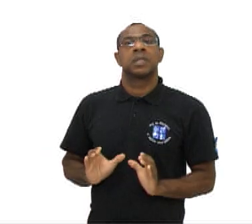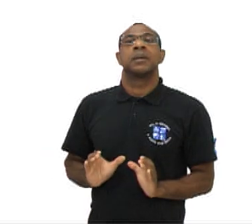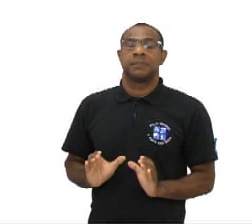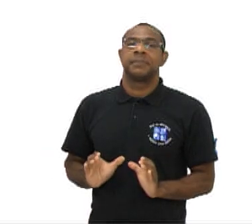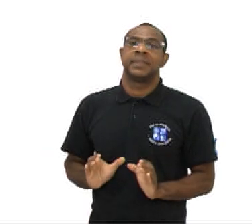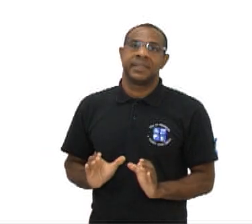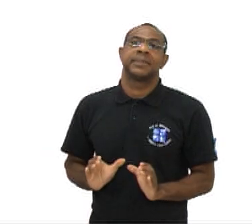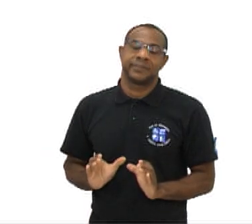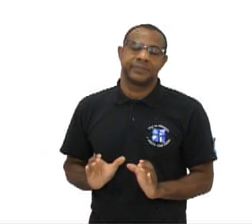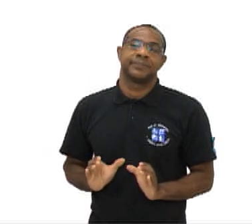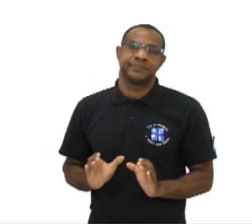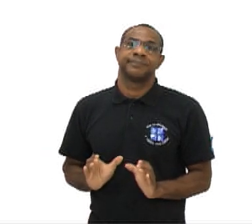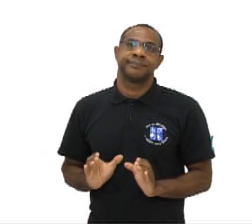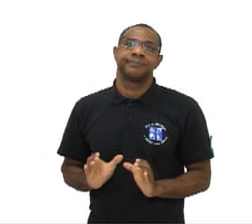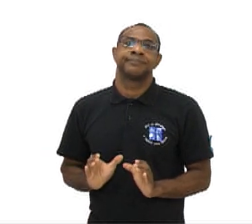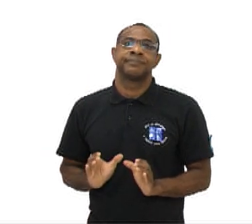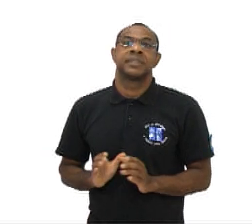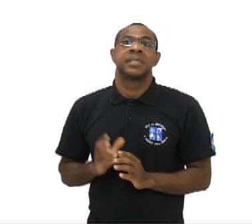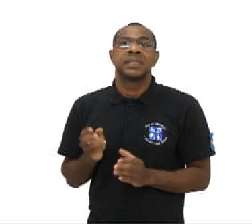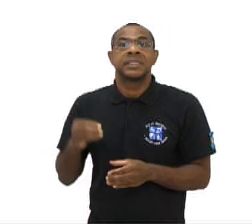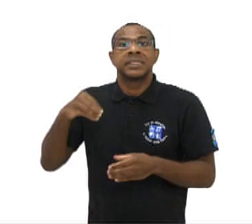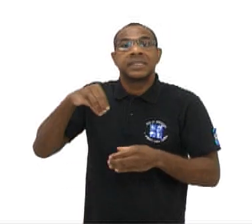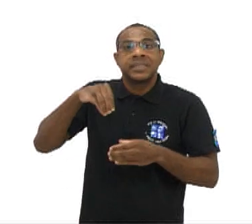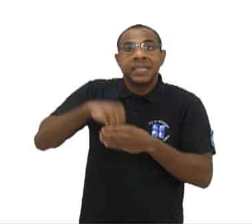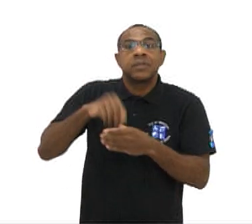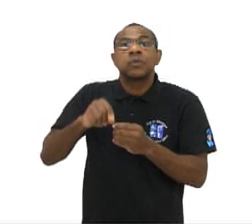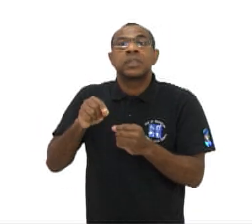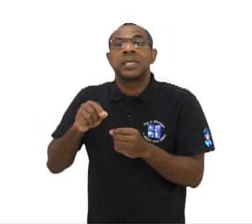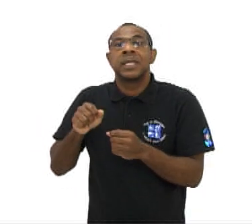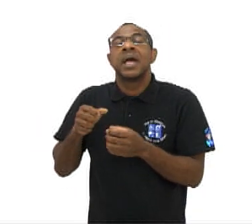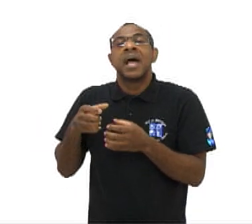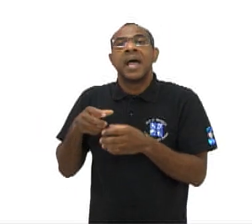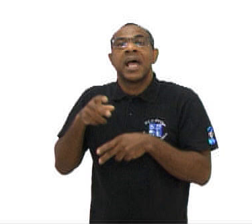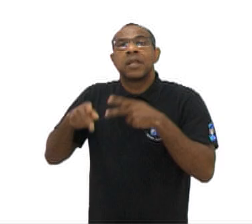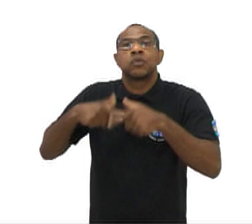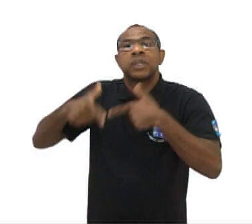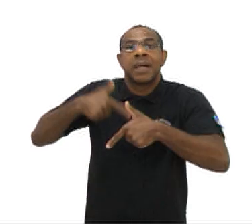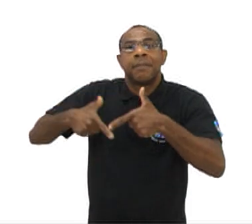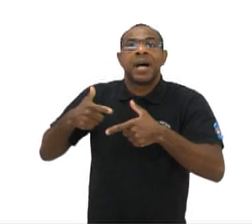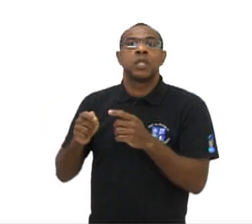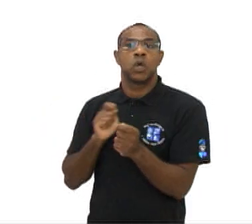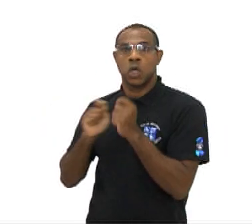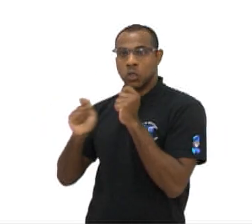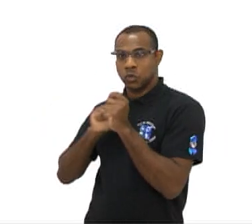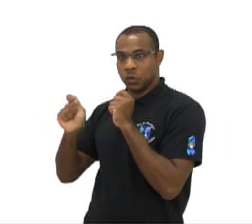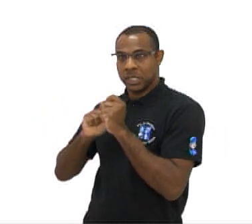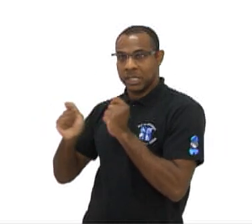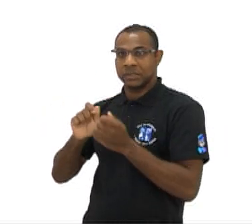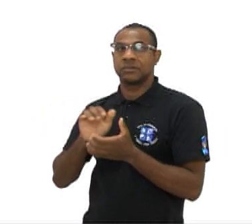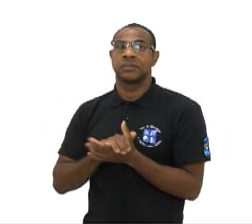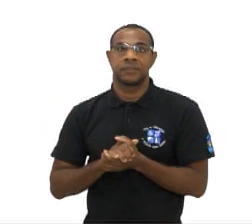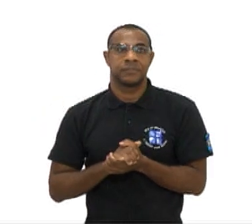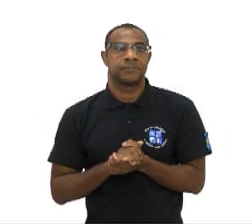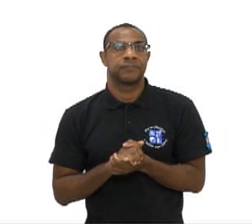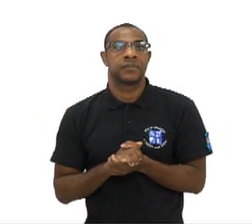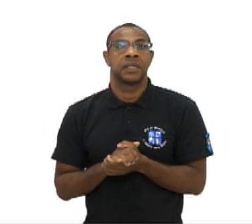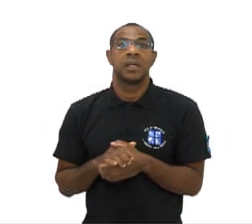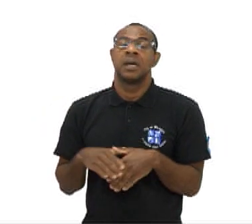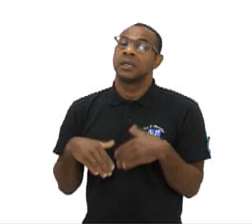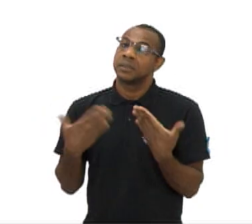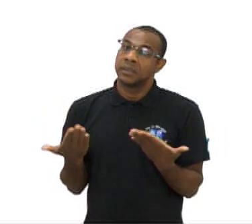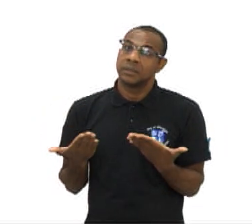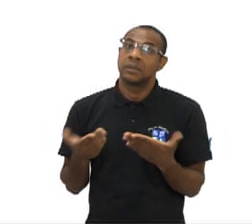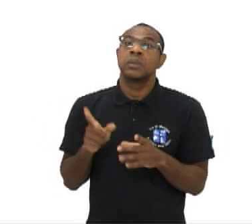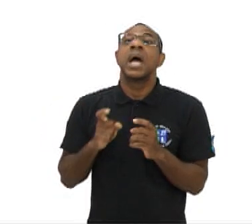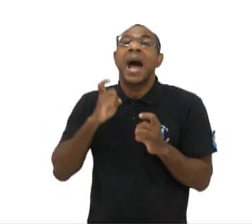mais arraigados na cultura jornalística, o do imediatismo, ou seja,